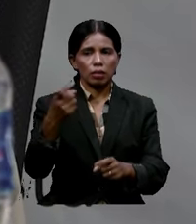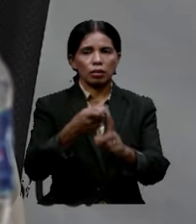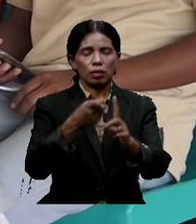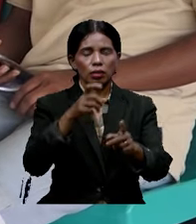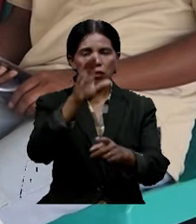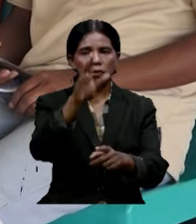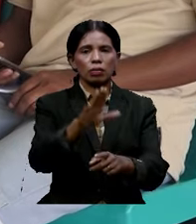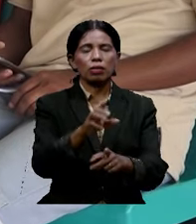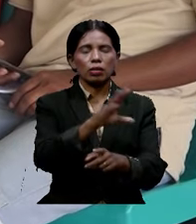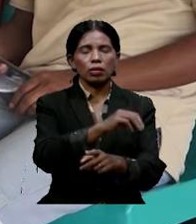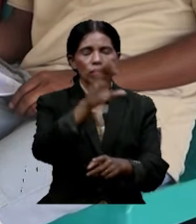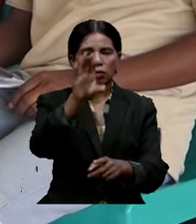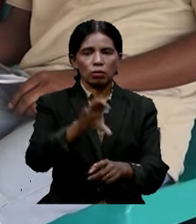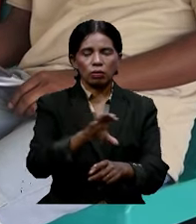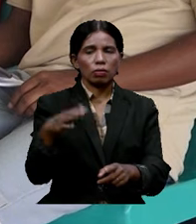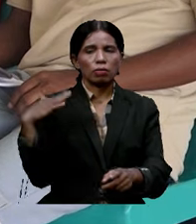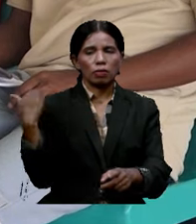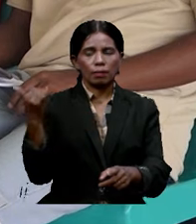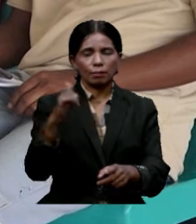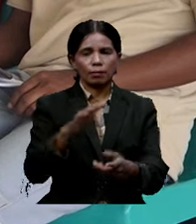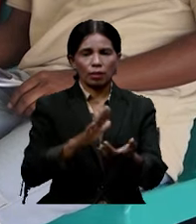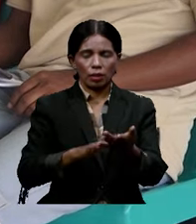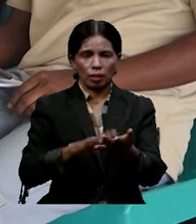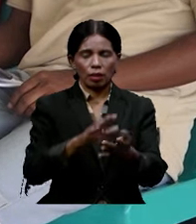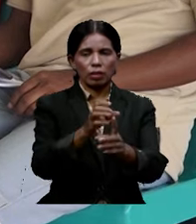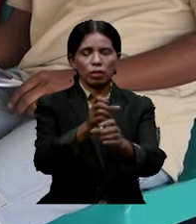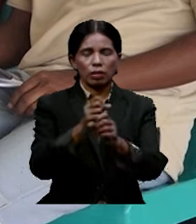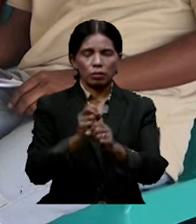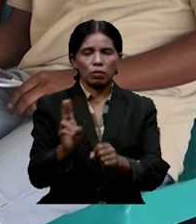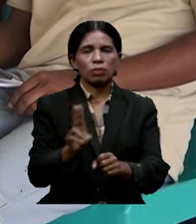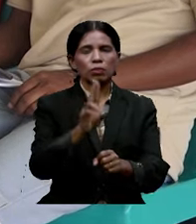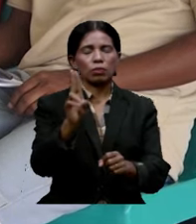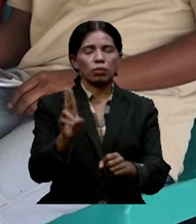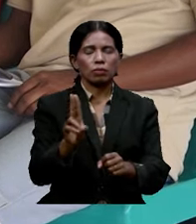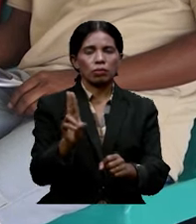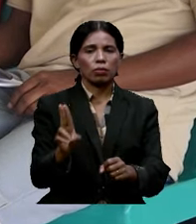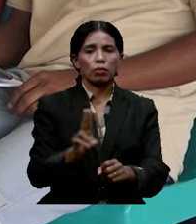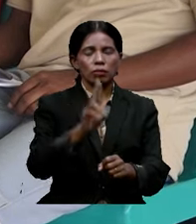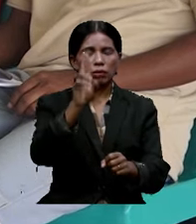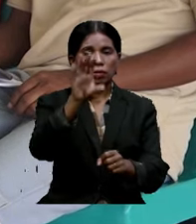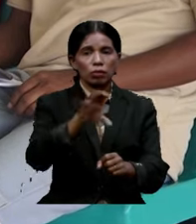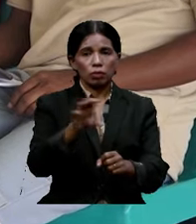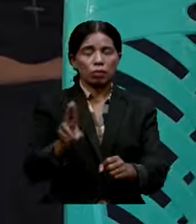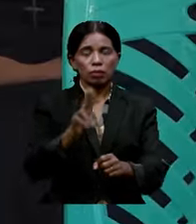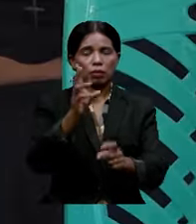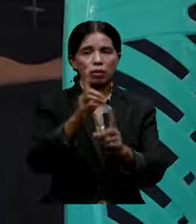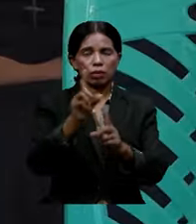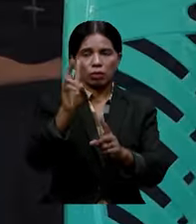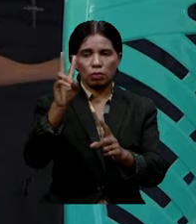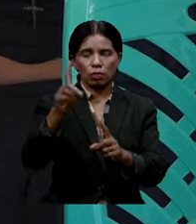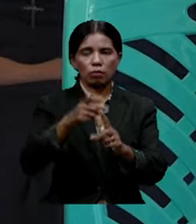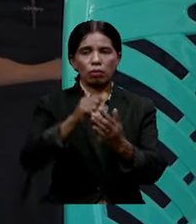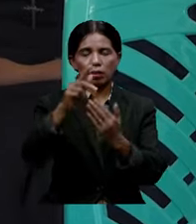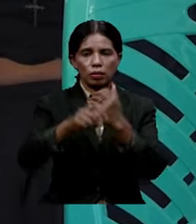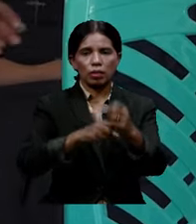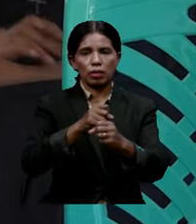cruz jovem Instituto Superior Dom Bosco, Simo Cruz Universitário Né, e a Loron Rua Fulan Abril, Tinarijo Rua Nescentolo,